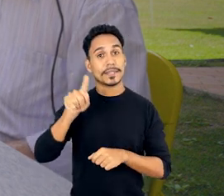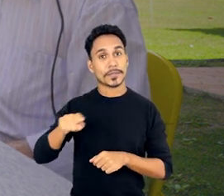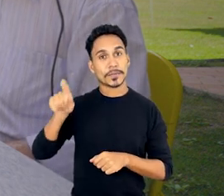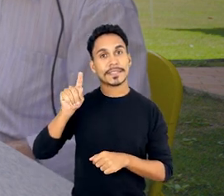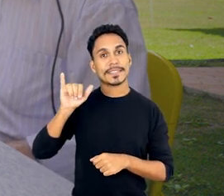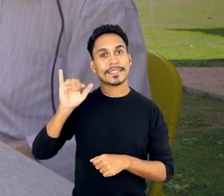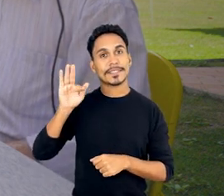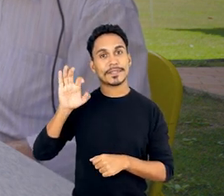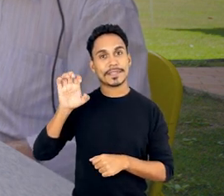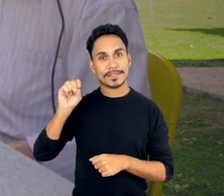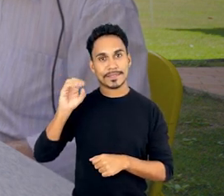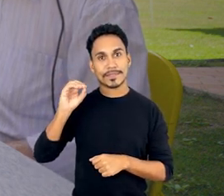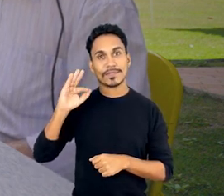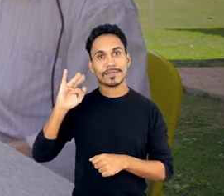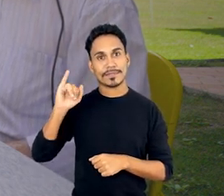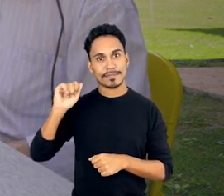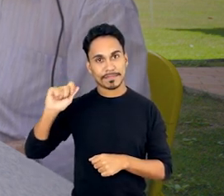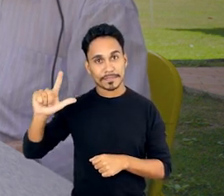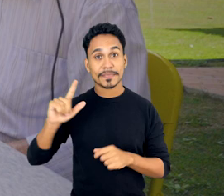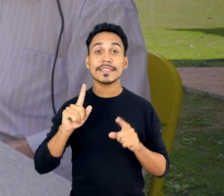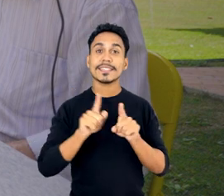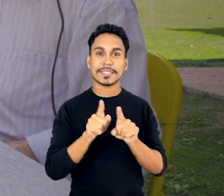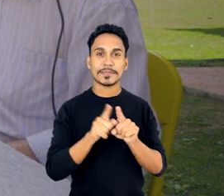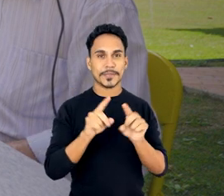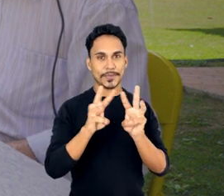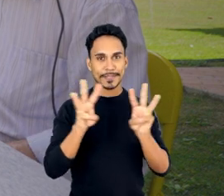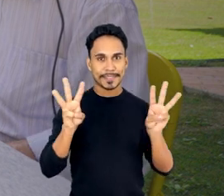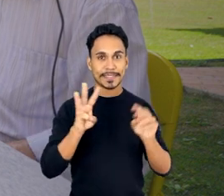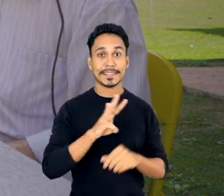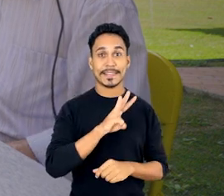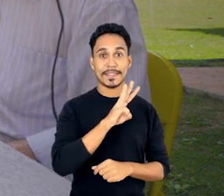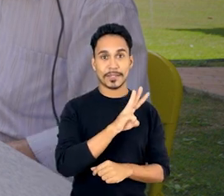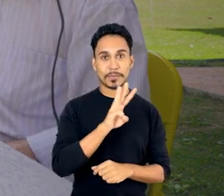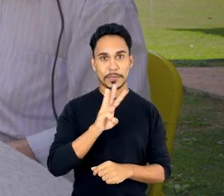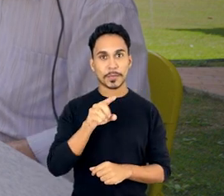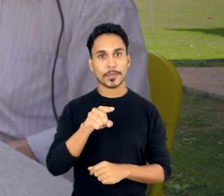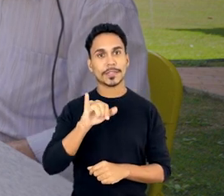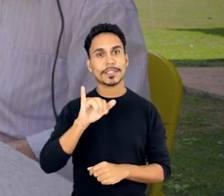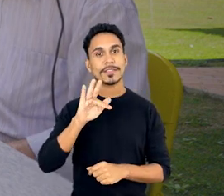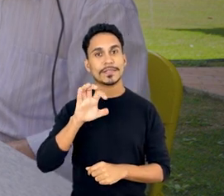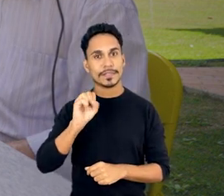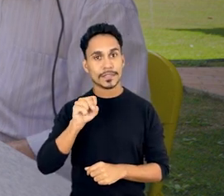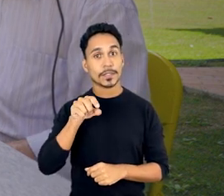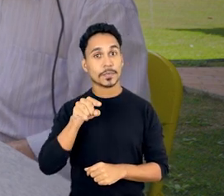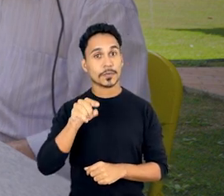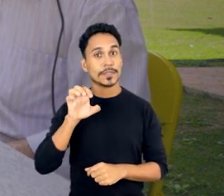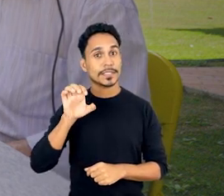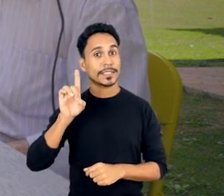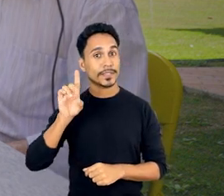oficial tem também o site oficial que é o www.ifs.edu.br